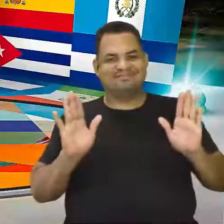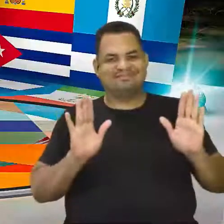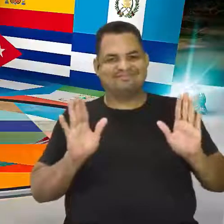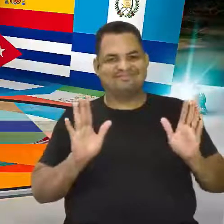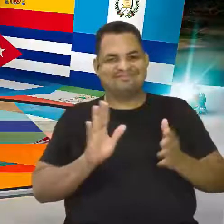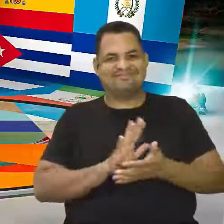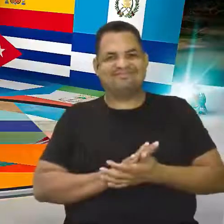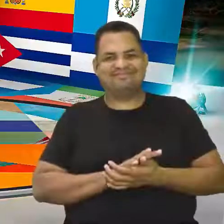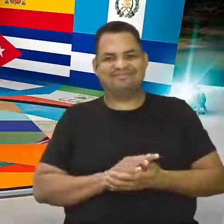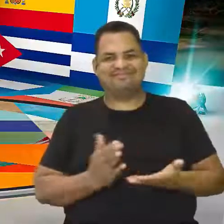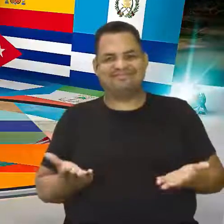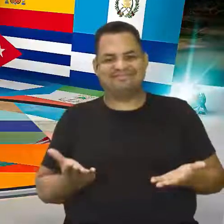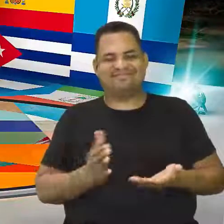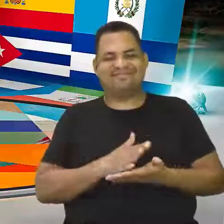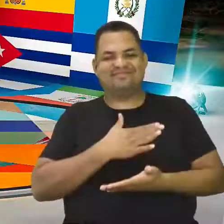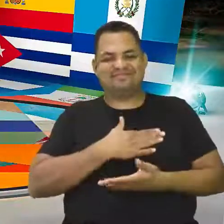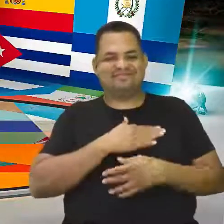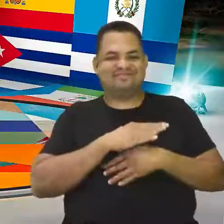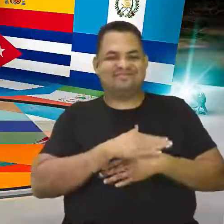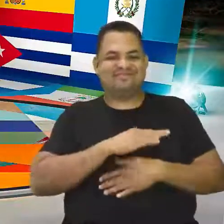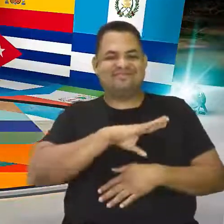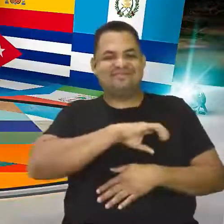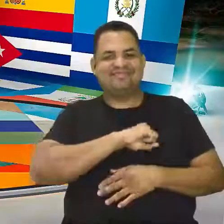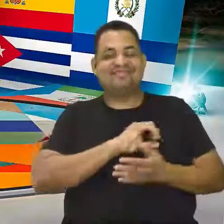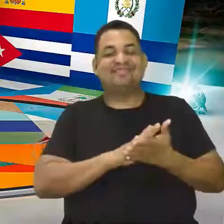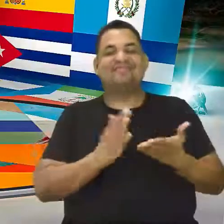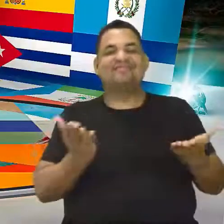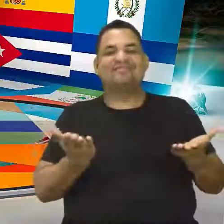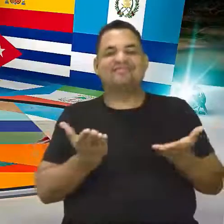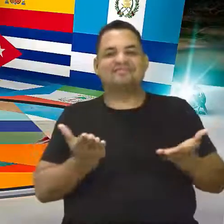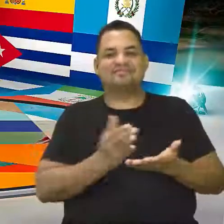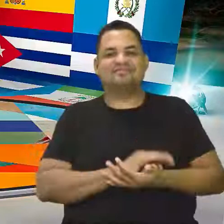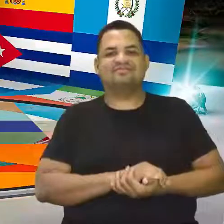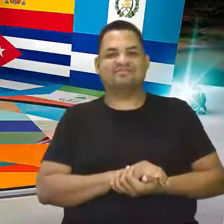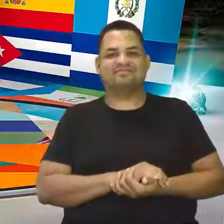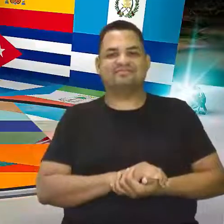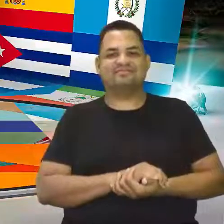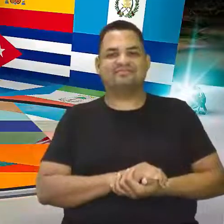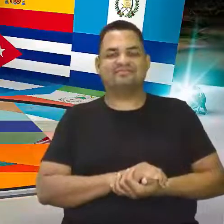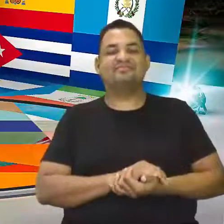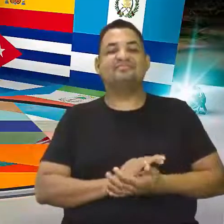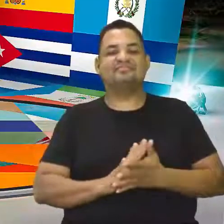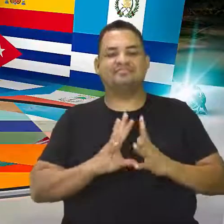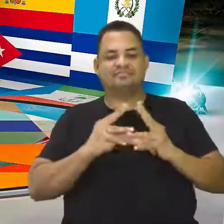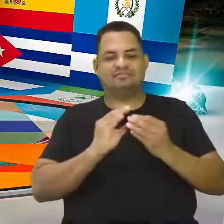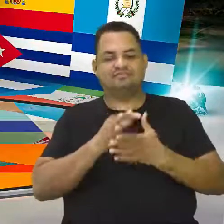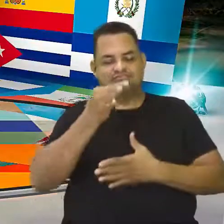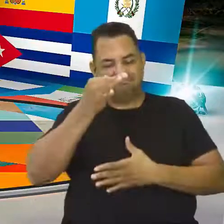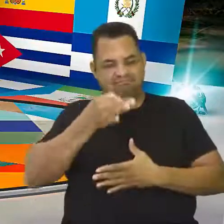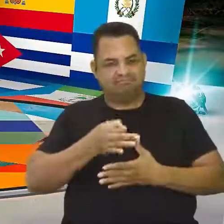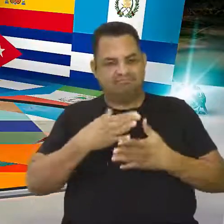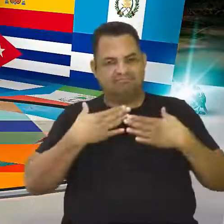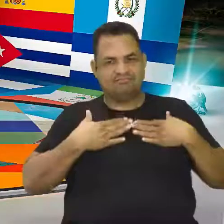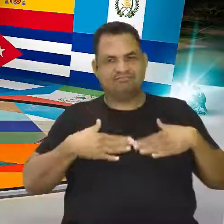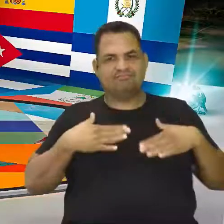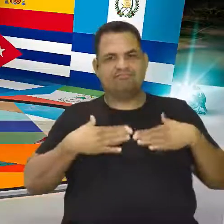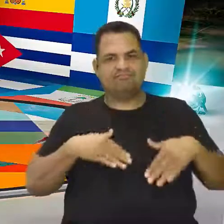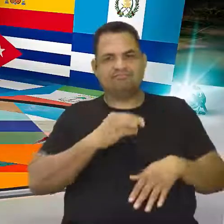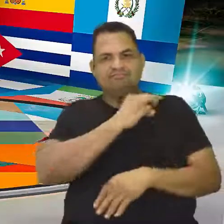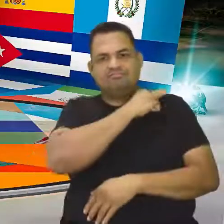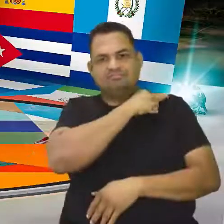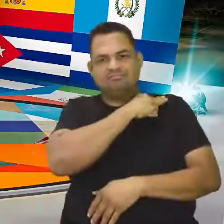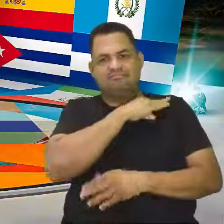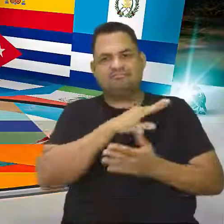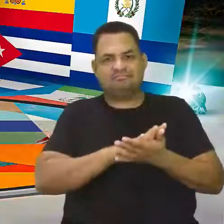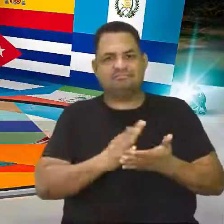amiguinhos! Olá, meus amores! Como estamos? E aí, tudo certo? Tranquilinho, terceiro